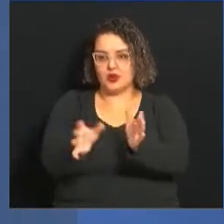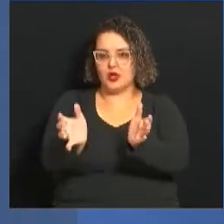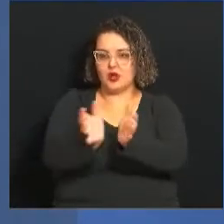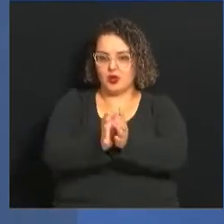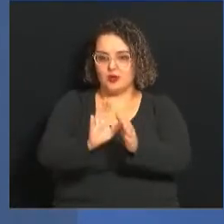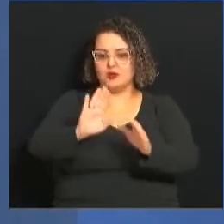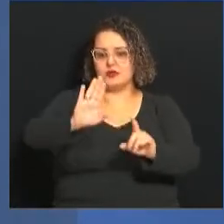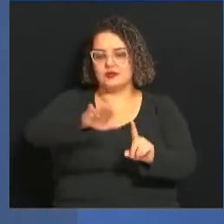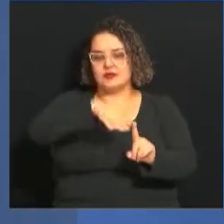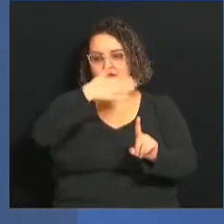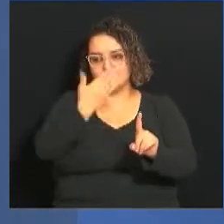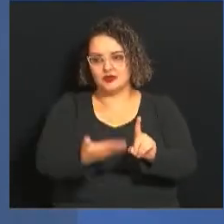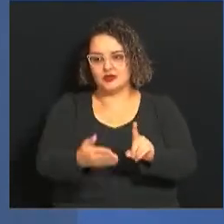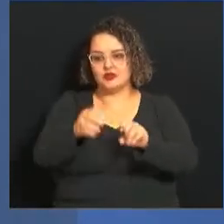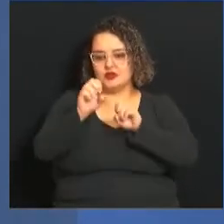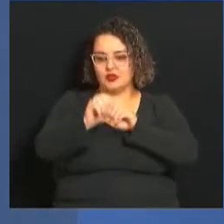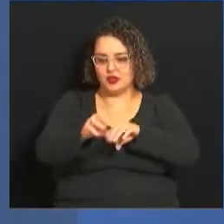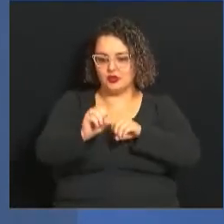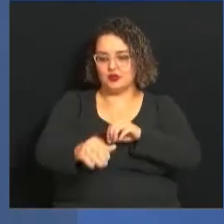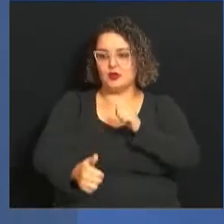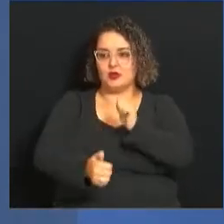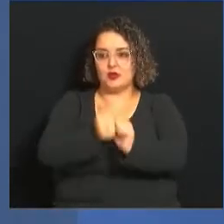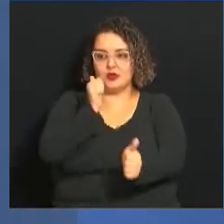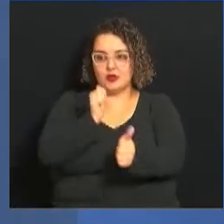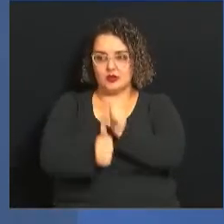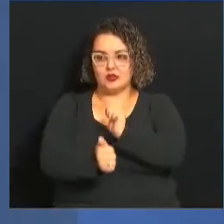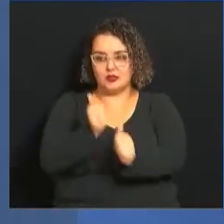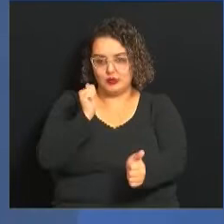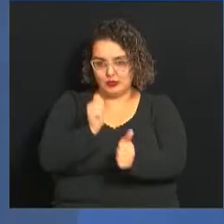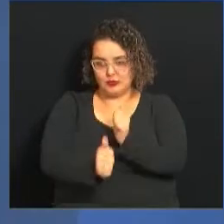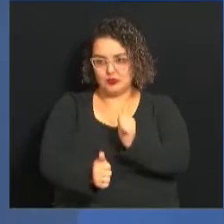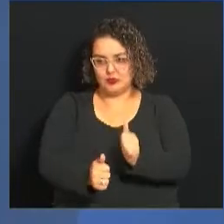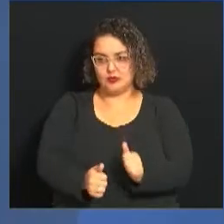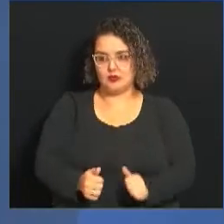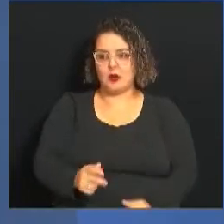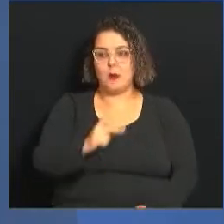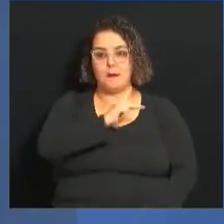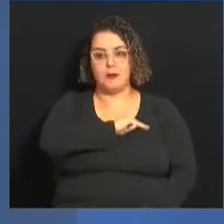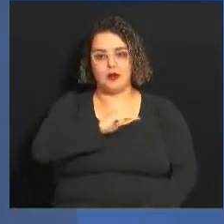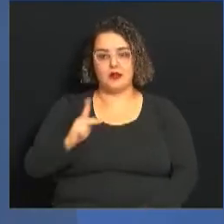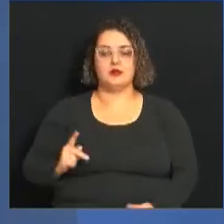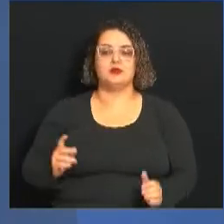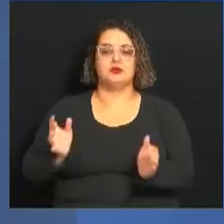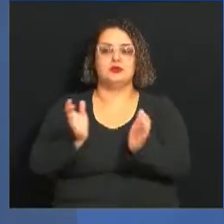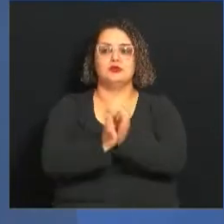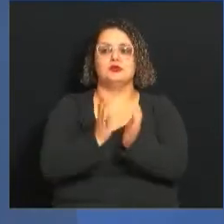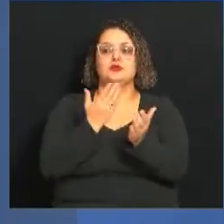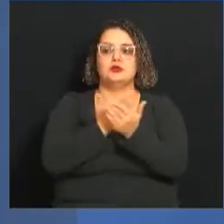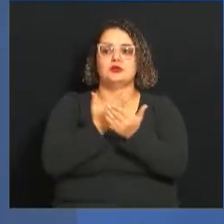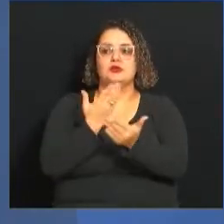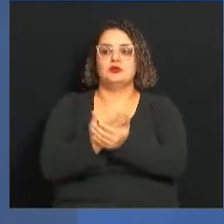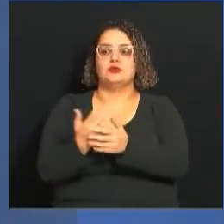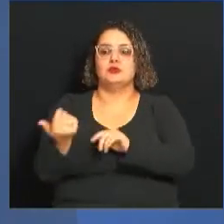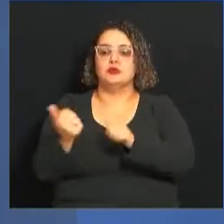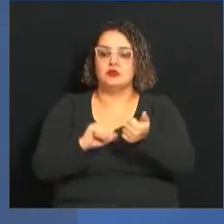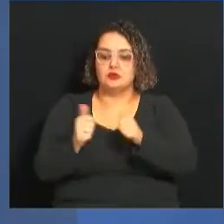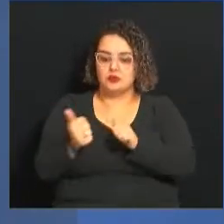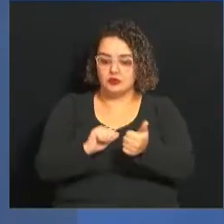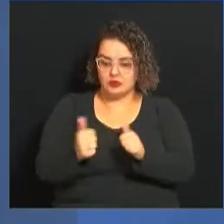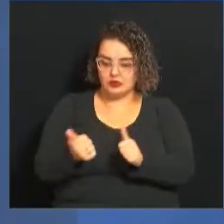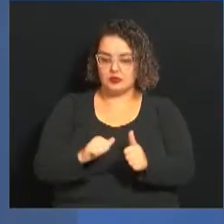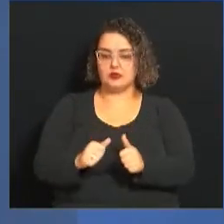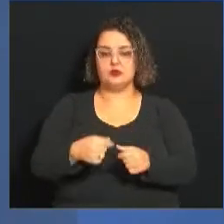Honraria, de Educação e Esporte. Atualmente, preside a Comissão Especial de Estudos, que avalia e discute